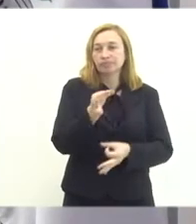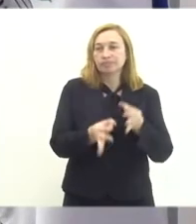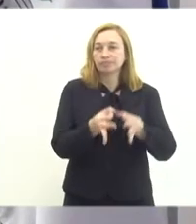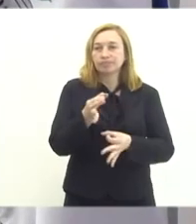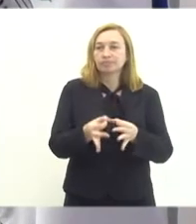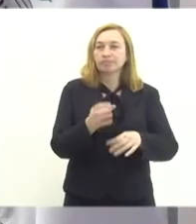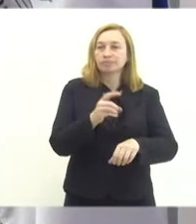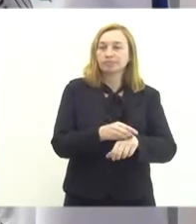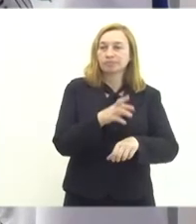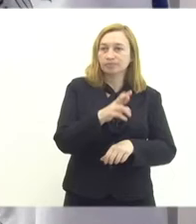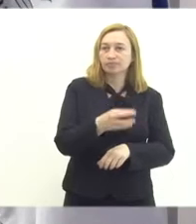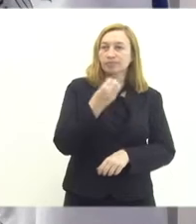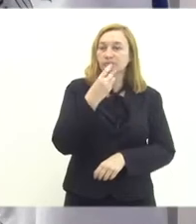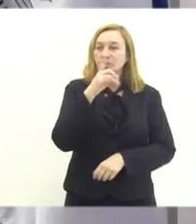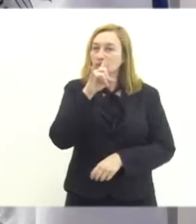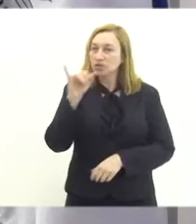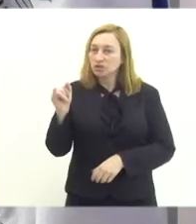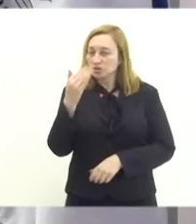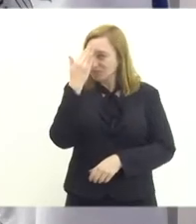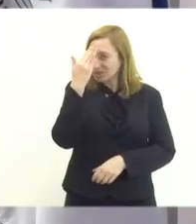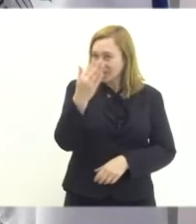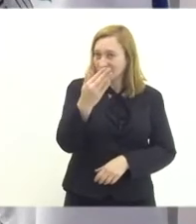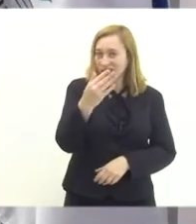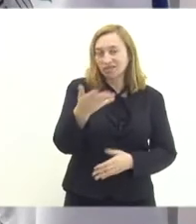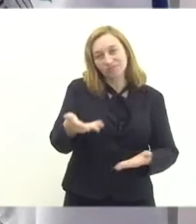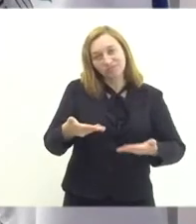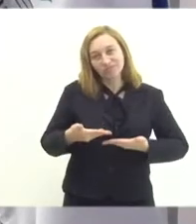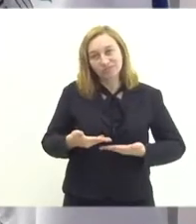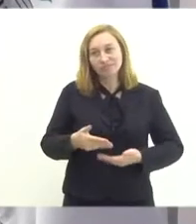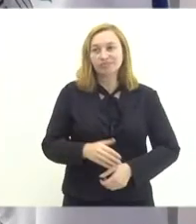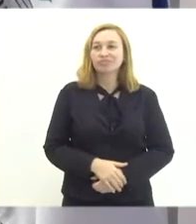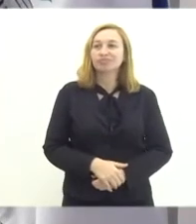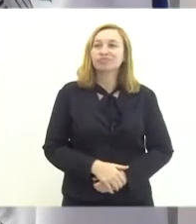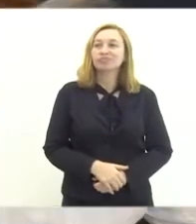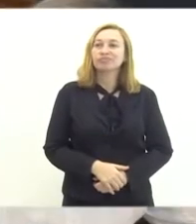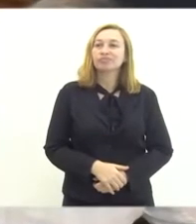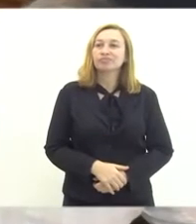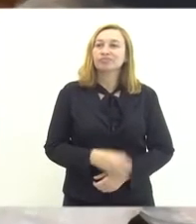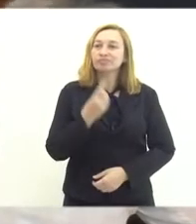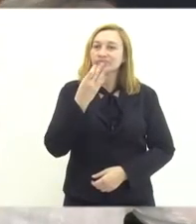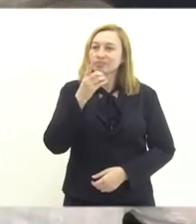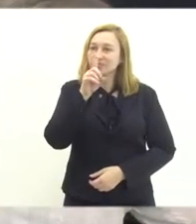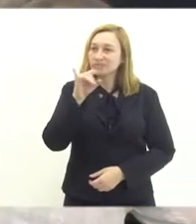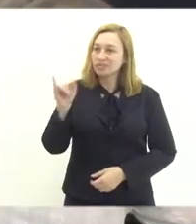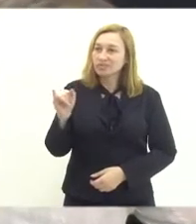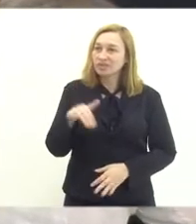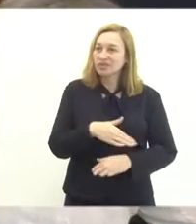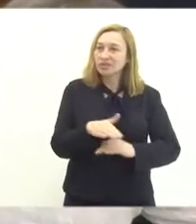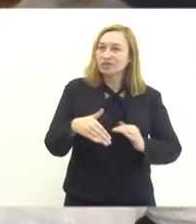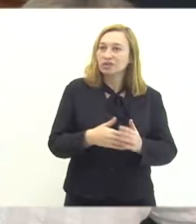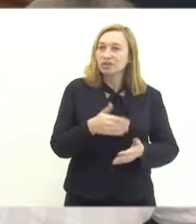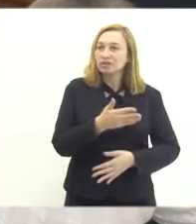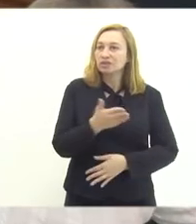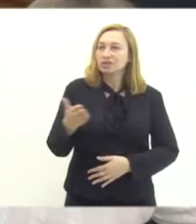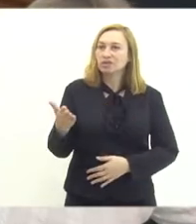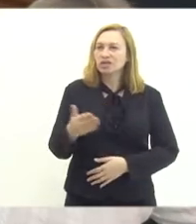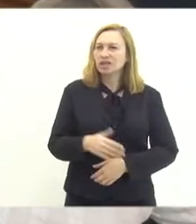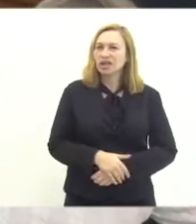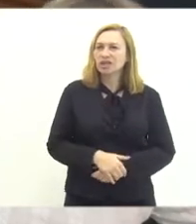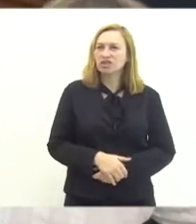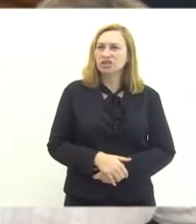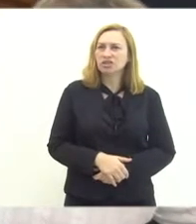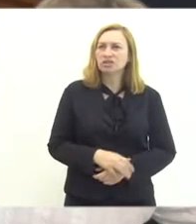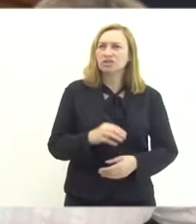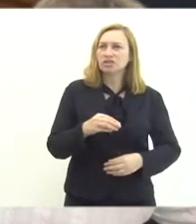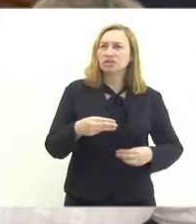de Justiça Doutora muito bom dia e obrigado por aceitar nosso convite bom dia a todos e todas é o